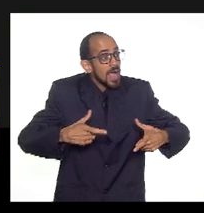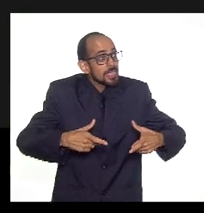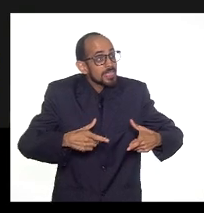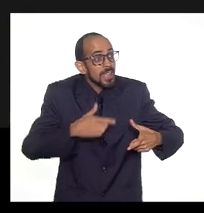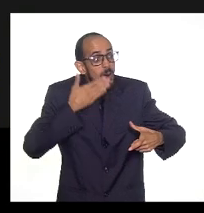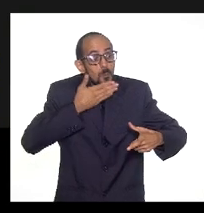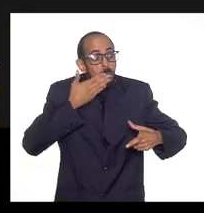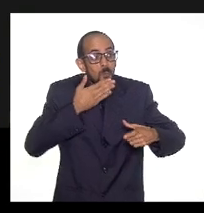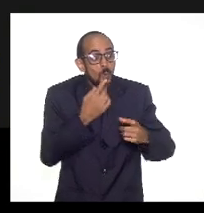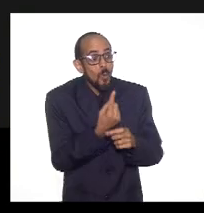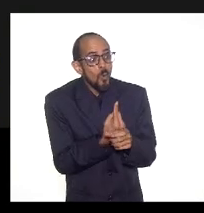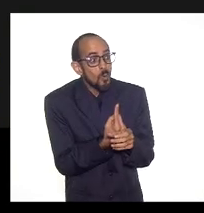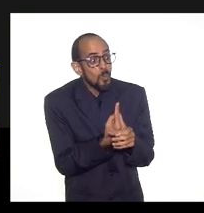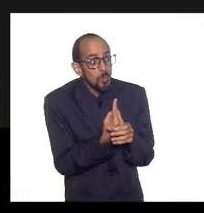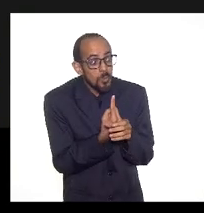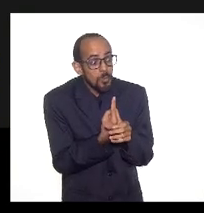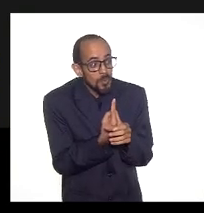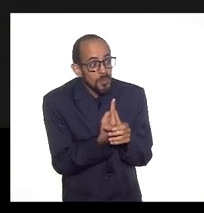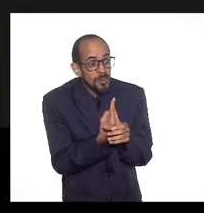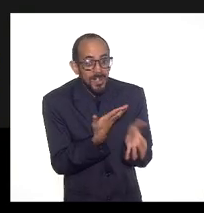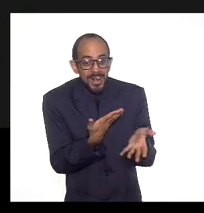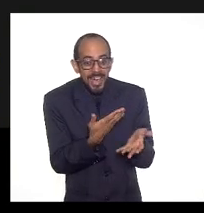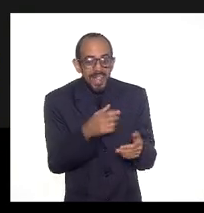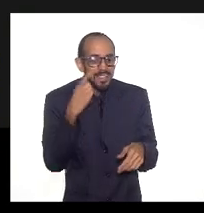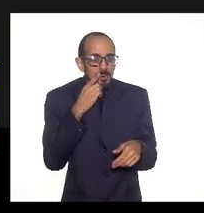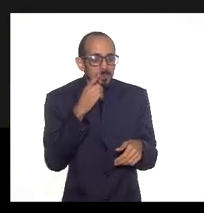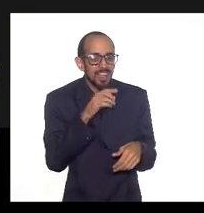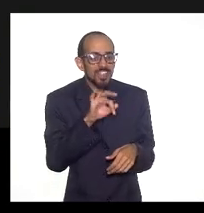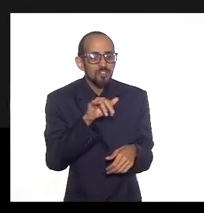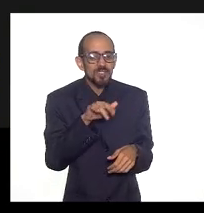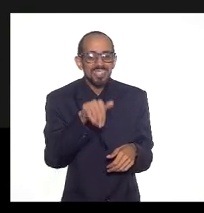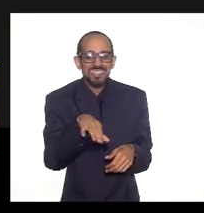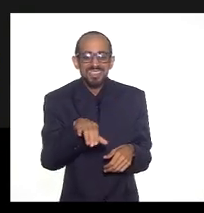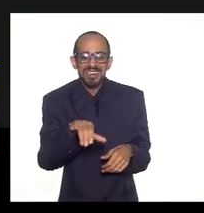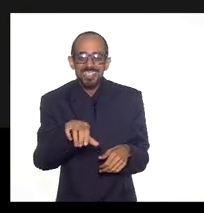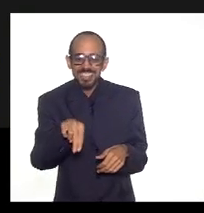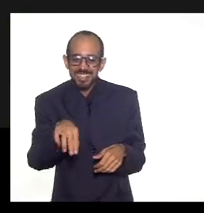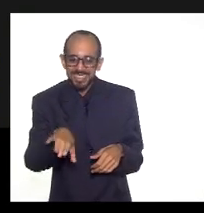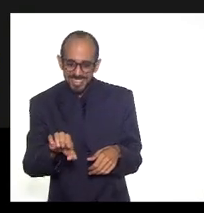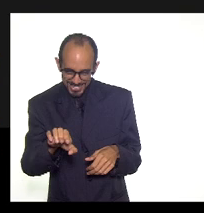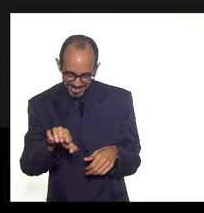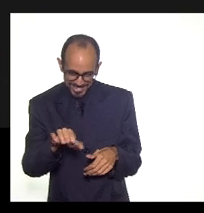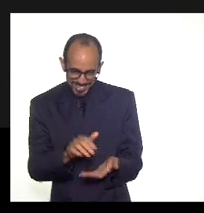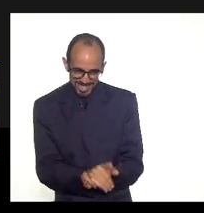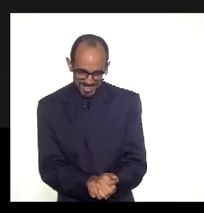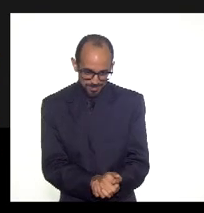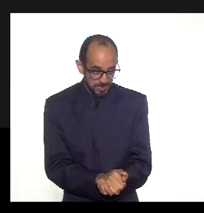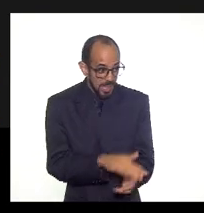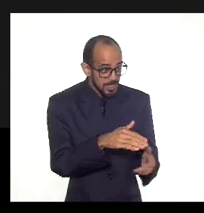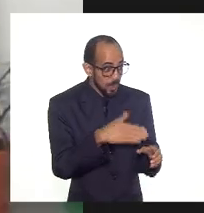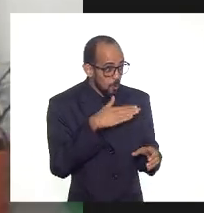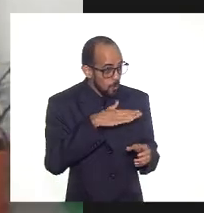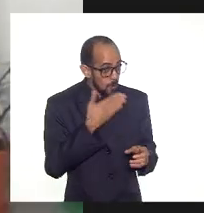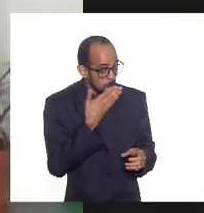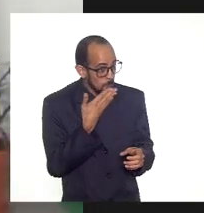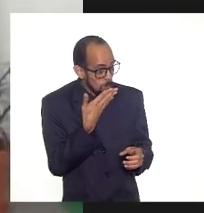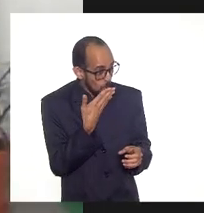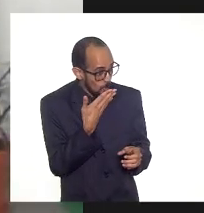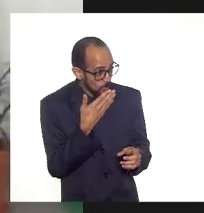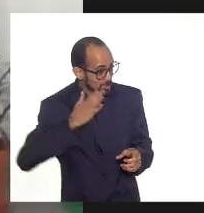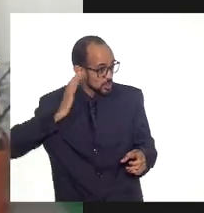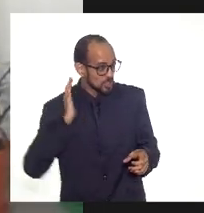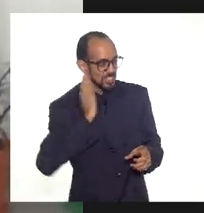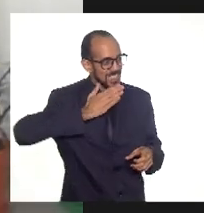o bolo? A deputada Franciane vai trazer o bolo, ela já falou. Se o, bolo vai, o bolo é direto da Maré, hein, gente?